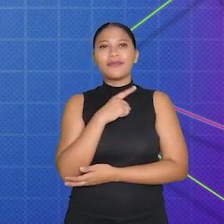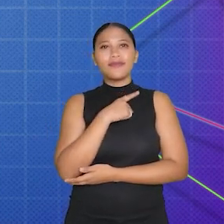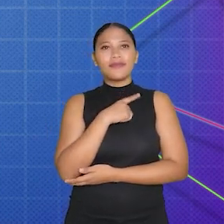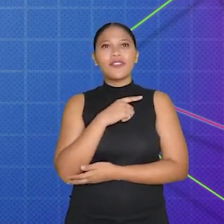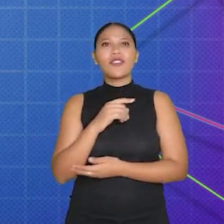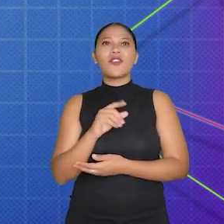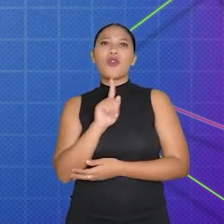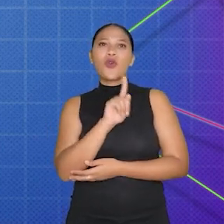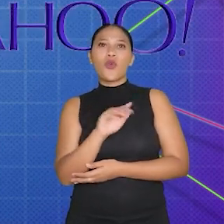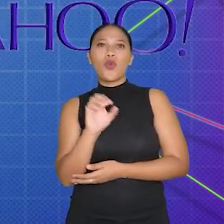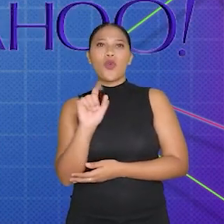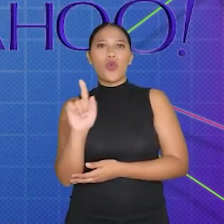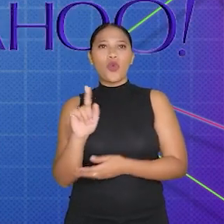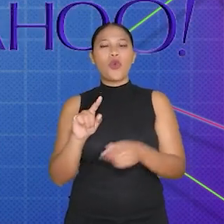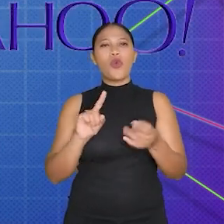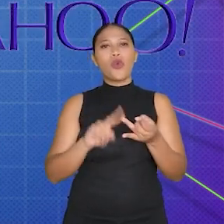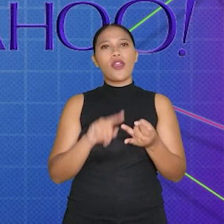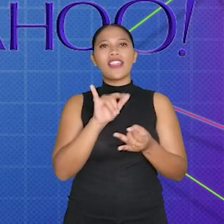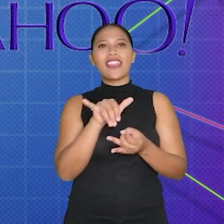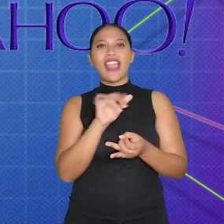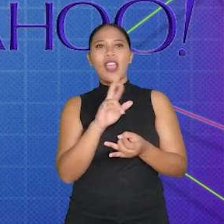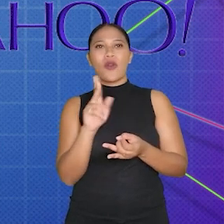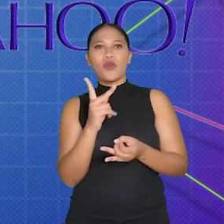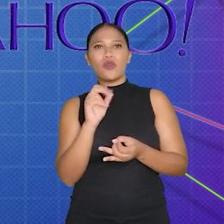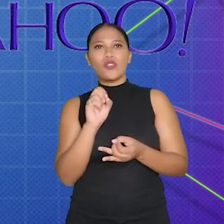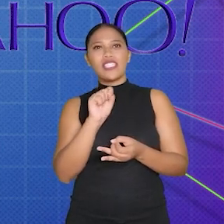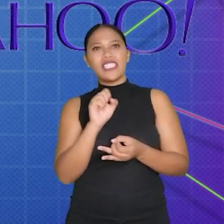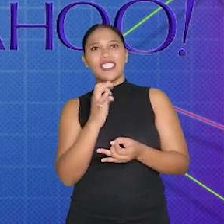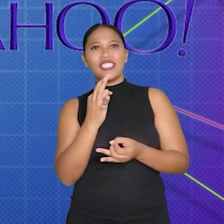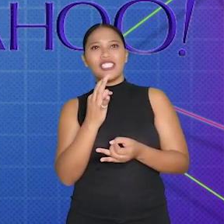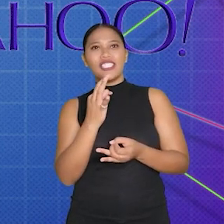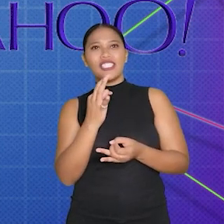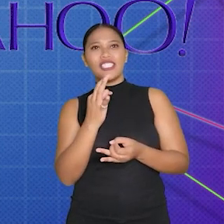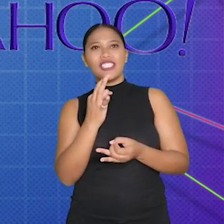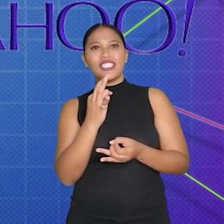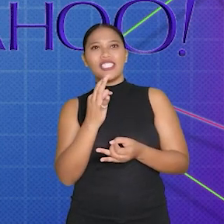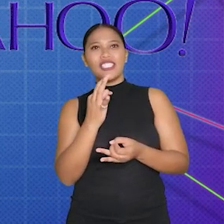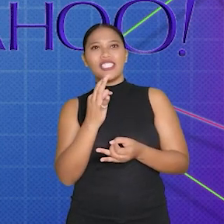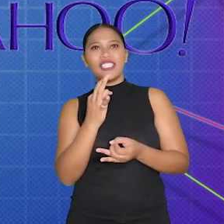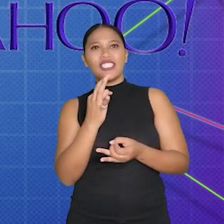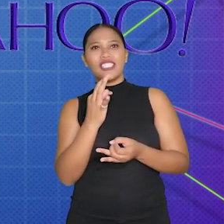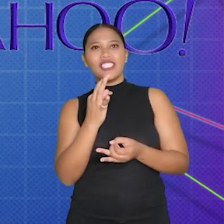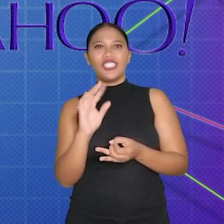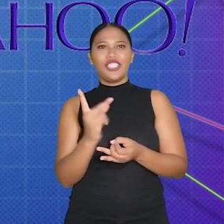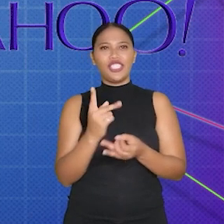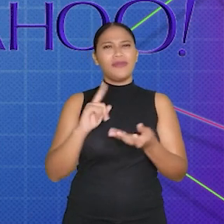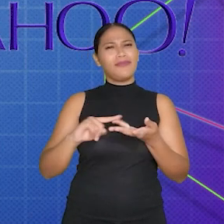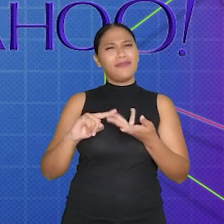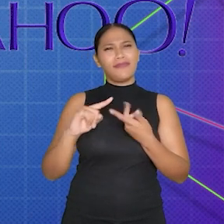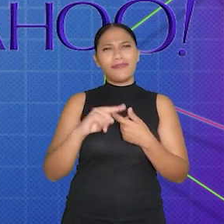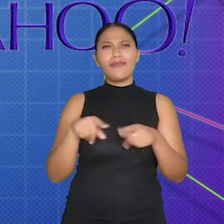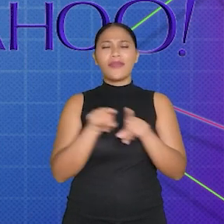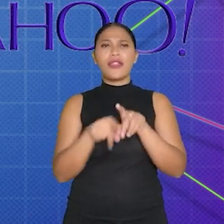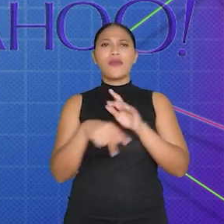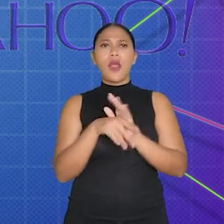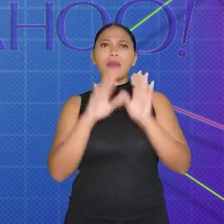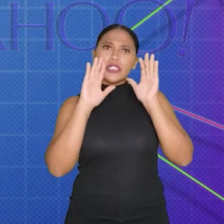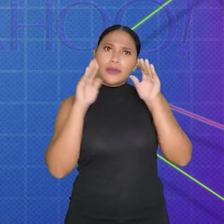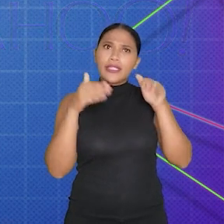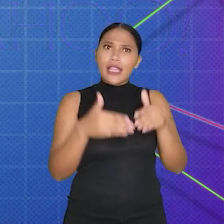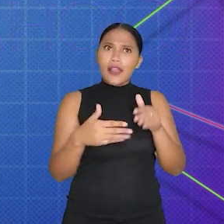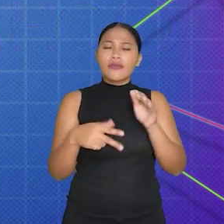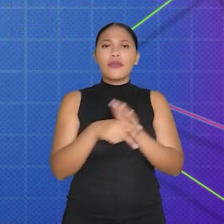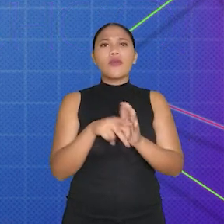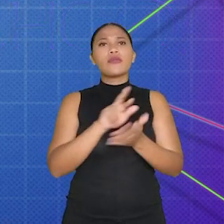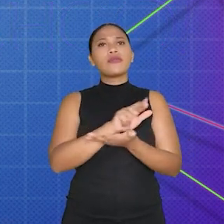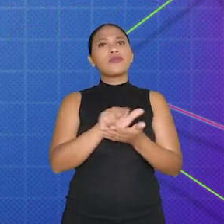de site de busca incluem o Google, o Bing e o Yahoo Search. Logomarcas dos sites de busca. Além disso, existem sites de